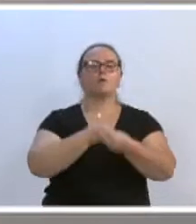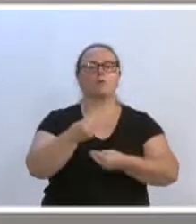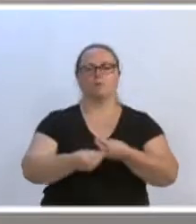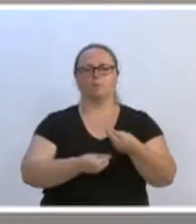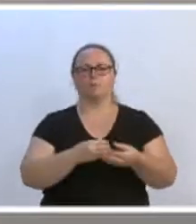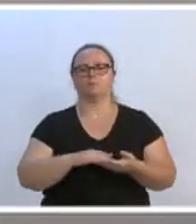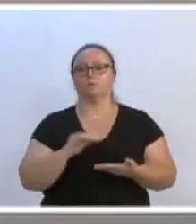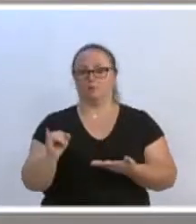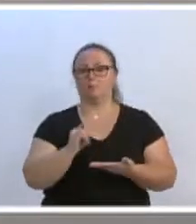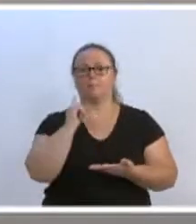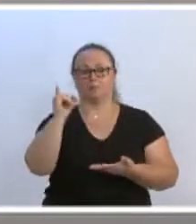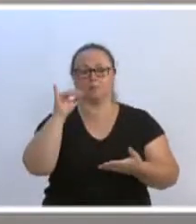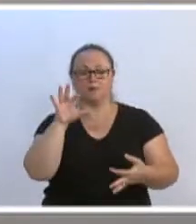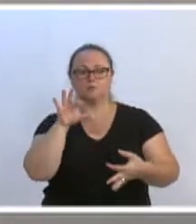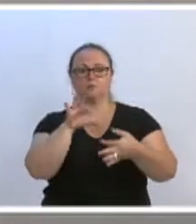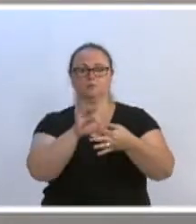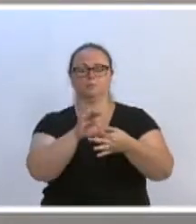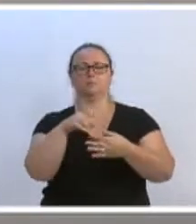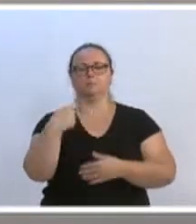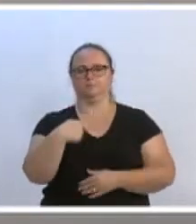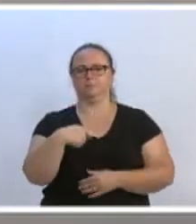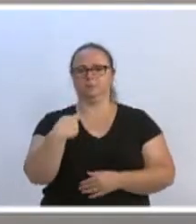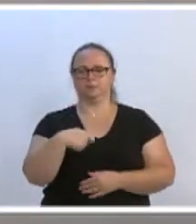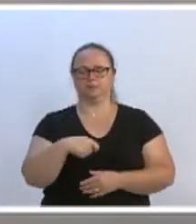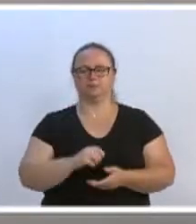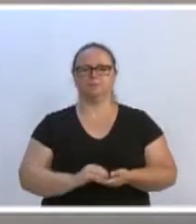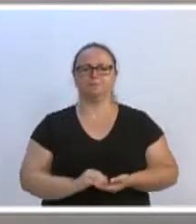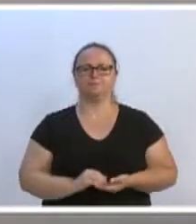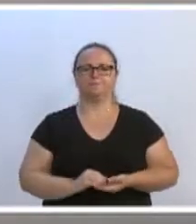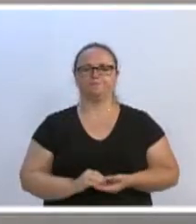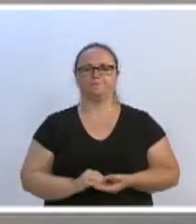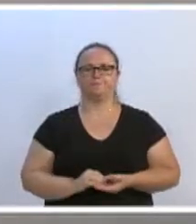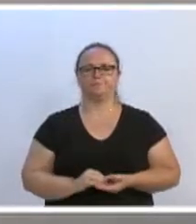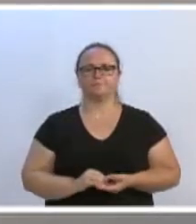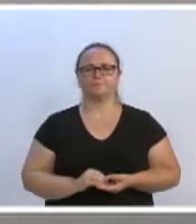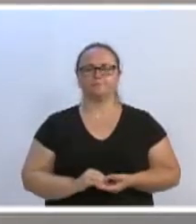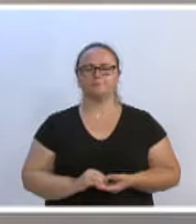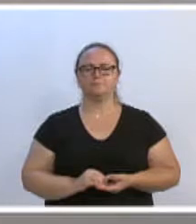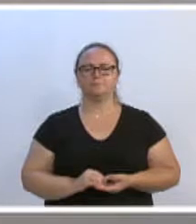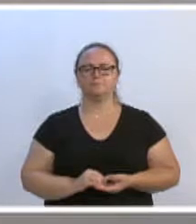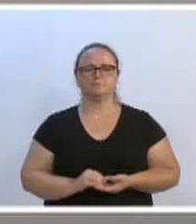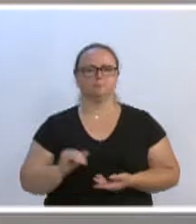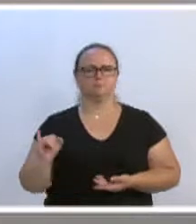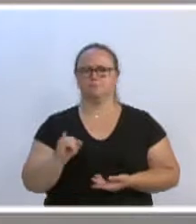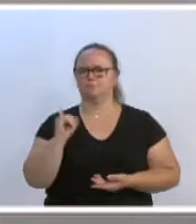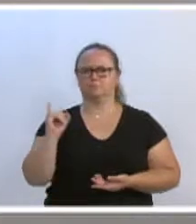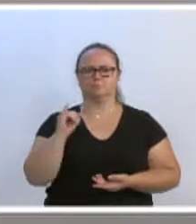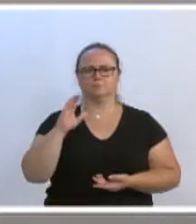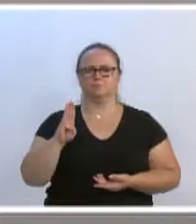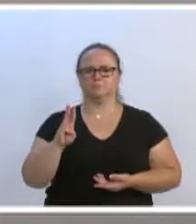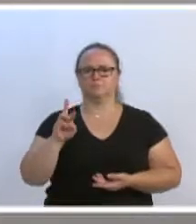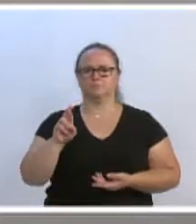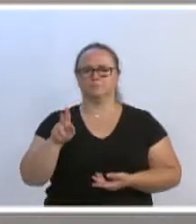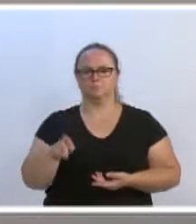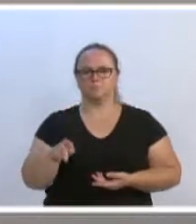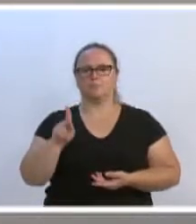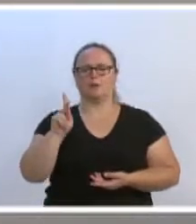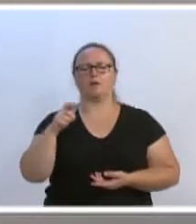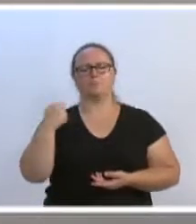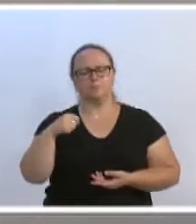estejam ou se o sistema já está passando na sua rua é muito importante que a brk faça essa fiscalização